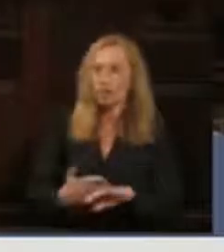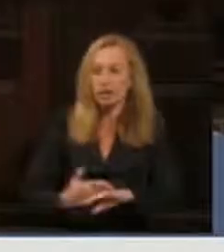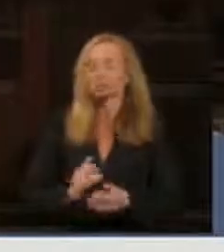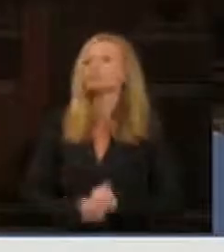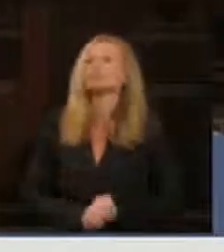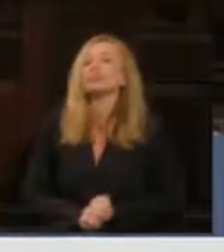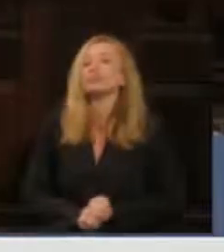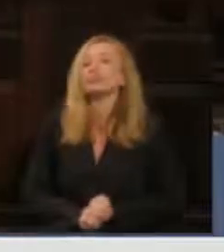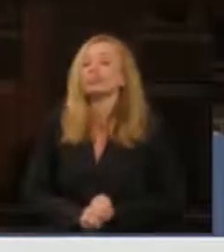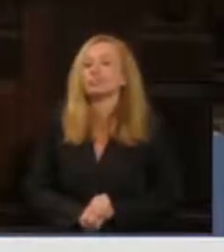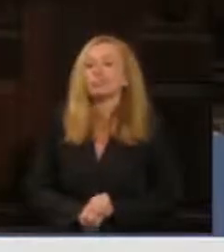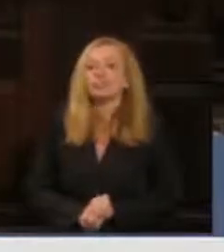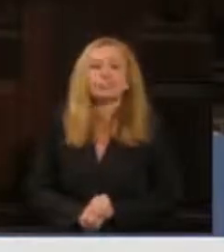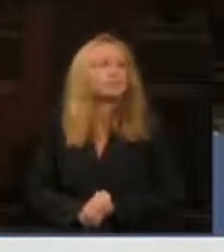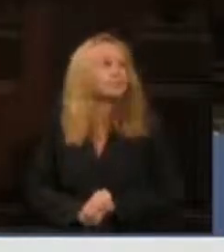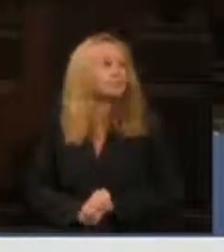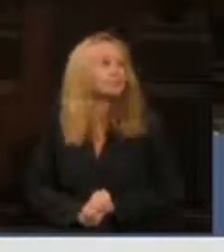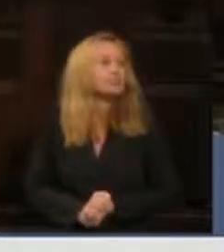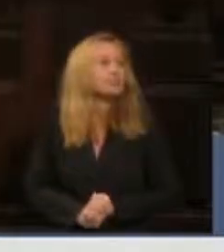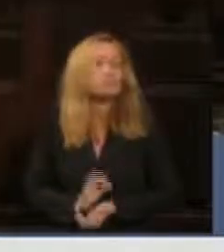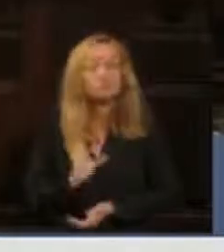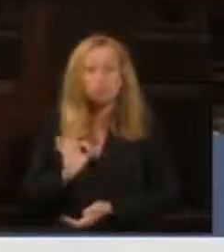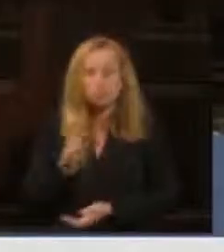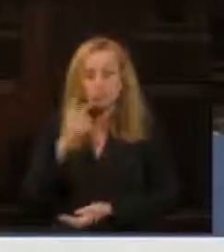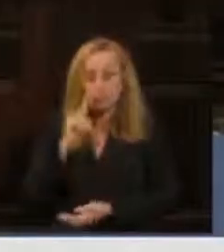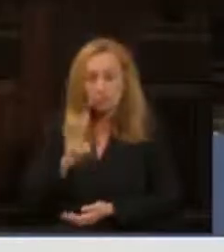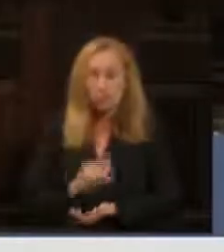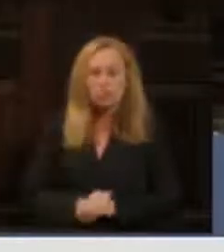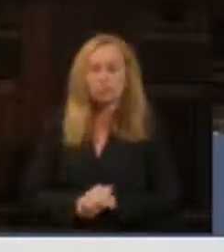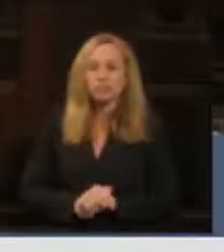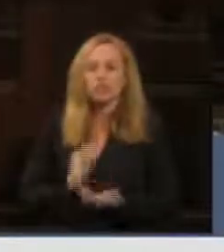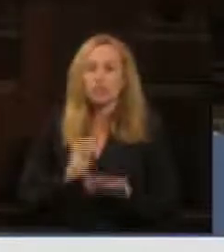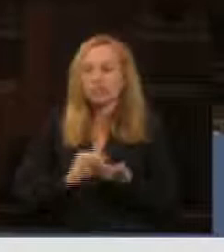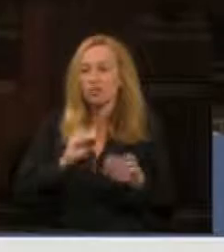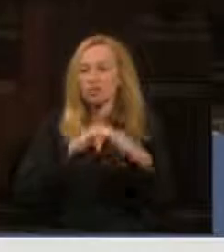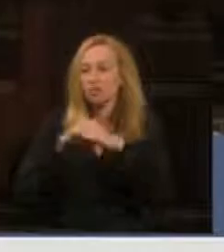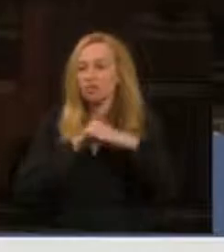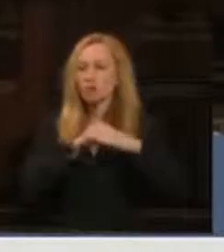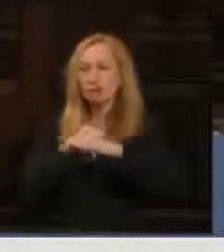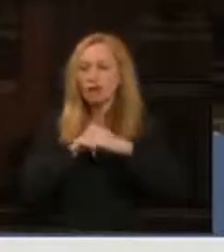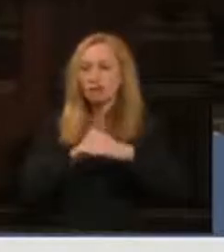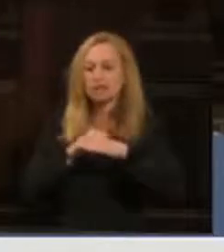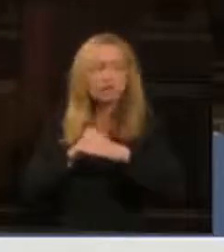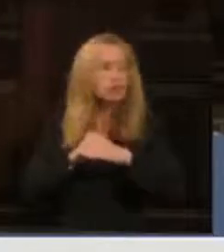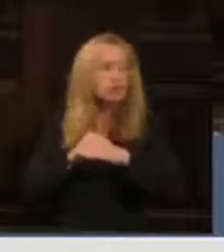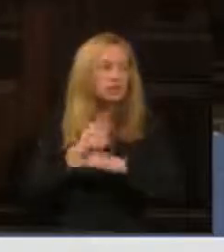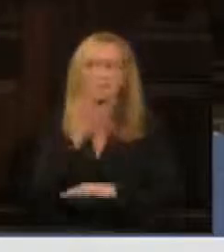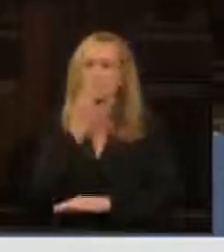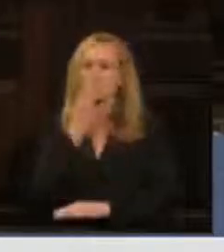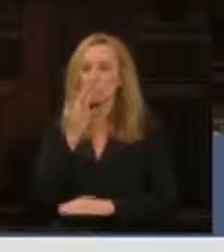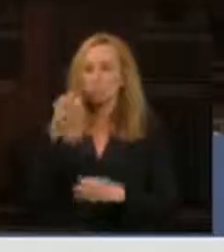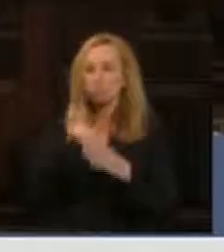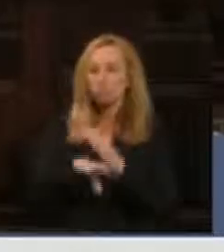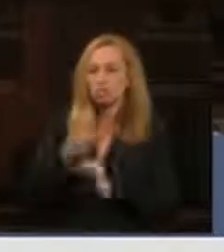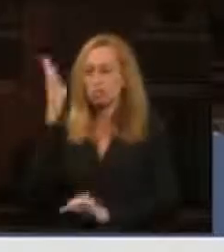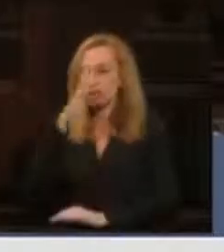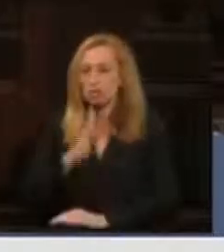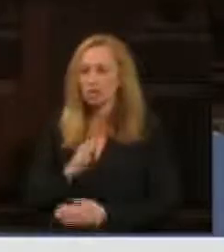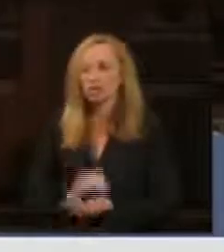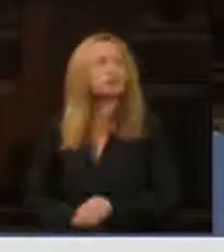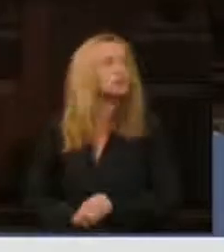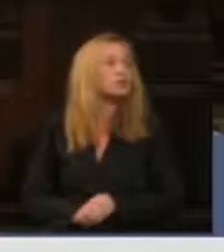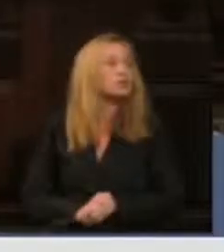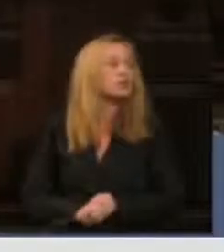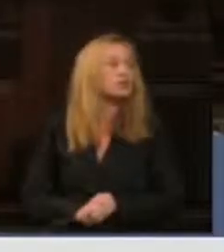Dessa forma, fica evidente que a desigualdade racial no Brasil se expressa de modo